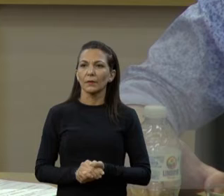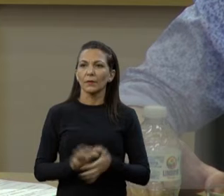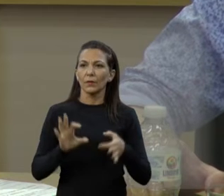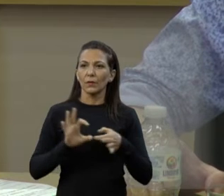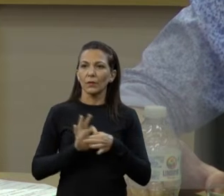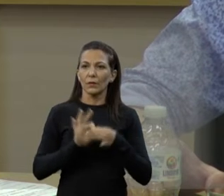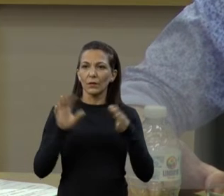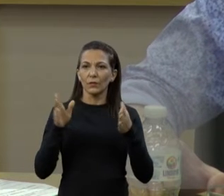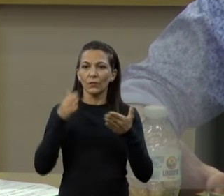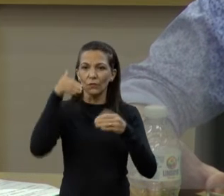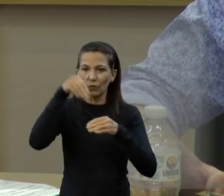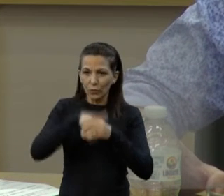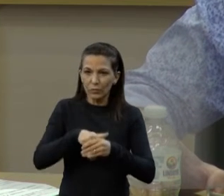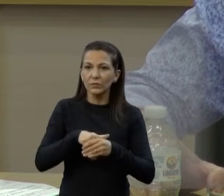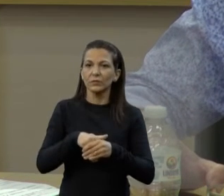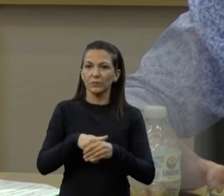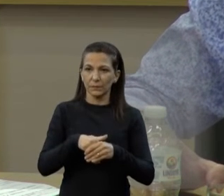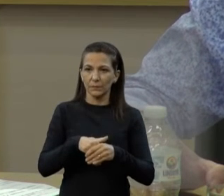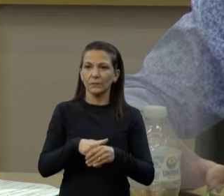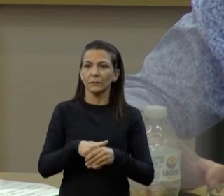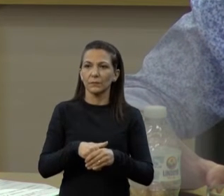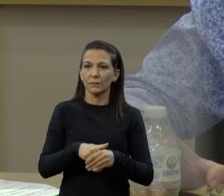está liberado a votação